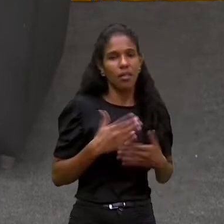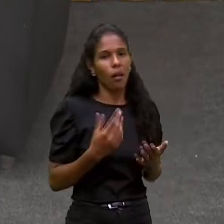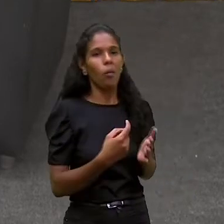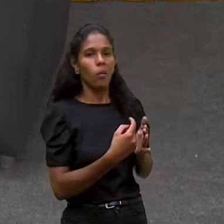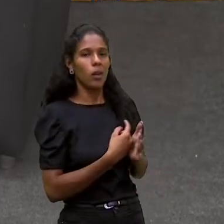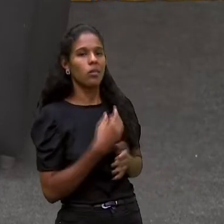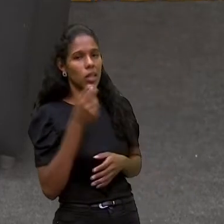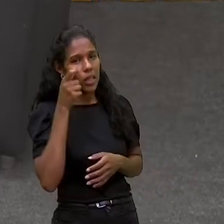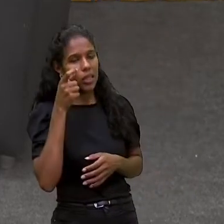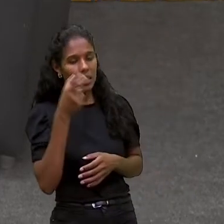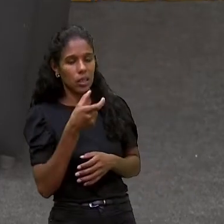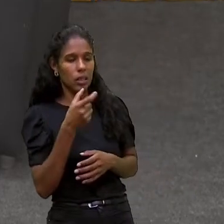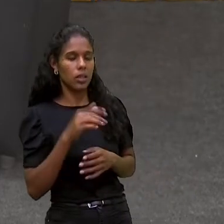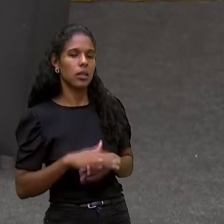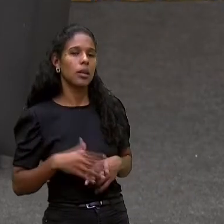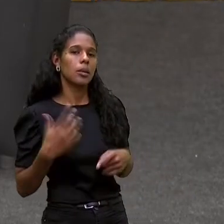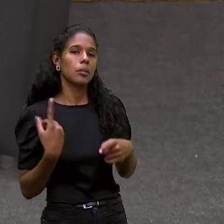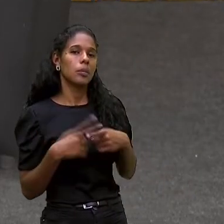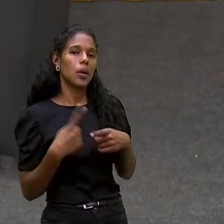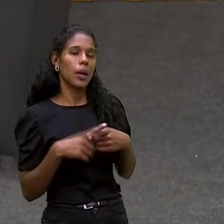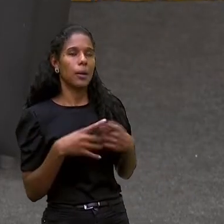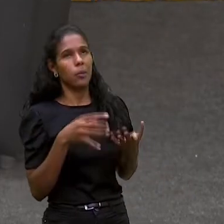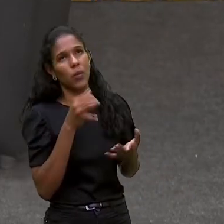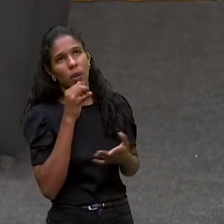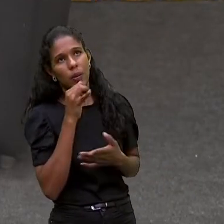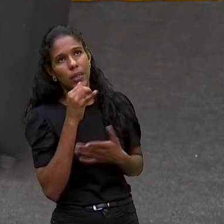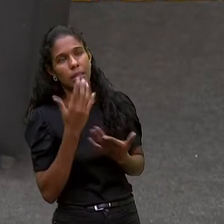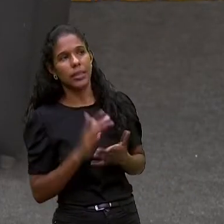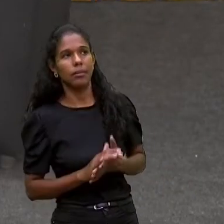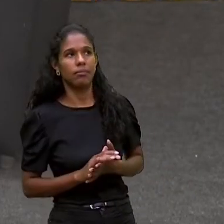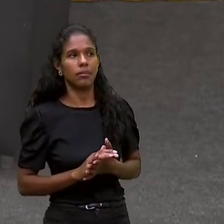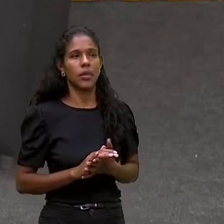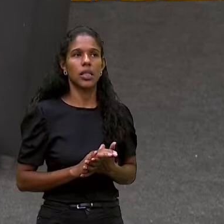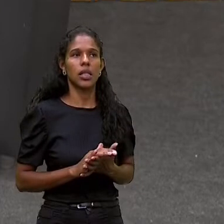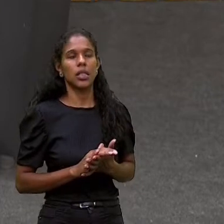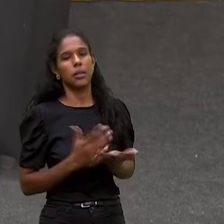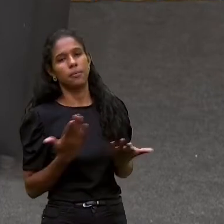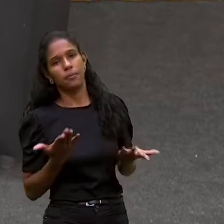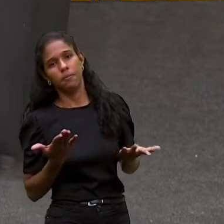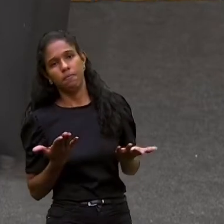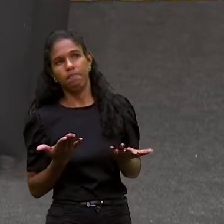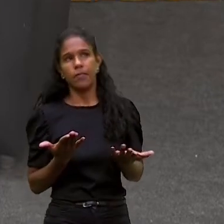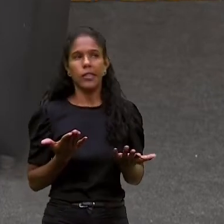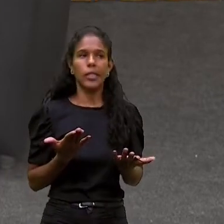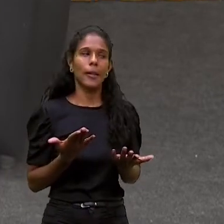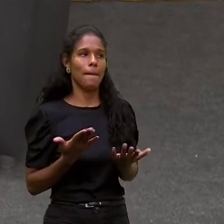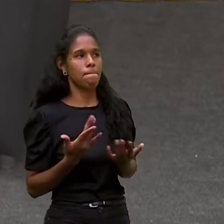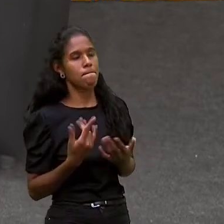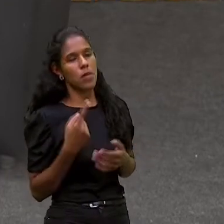Quem lê é muito controverso. Eu sei quem lê é mais inteligente. Porque